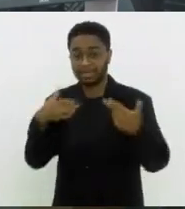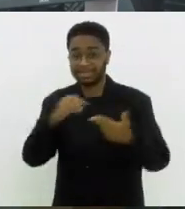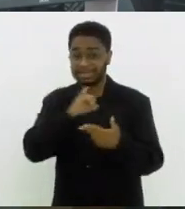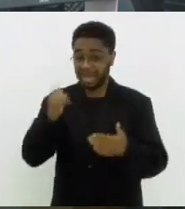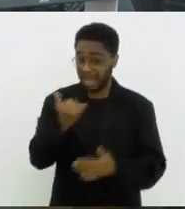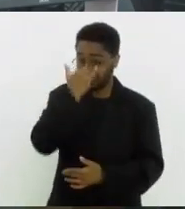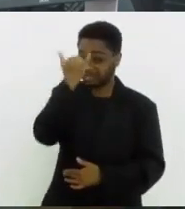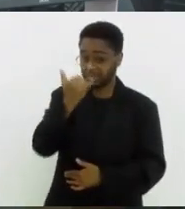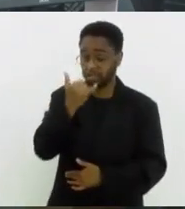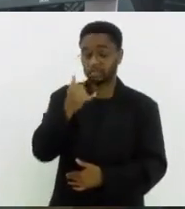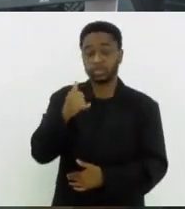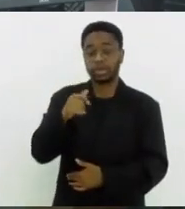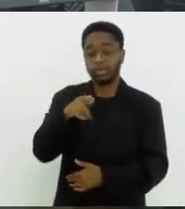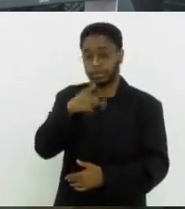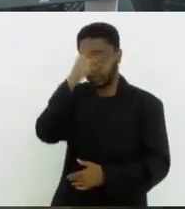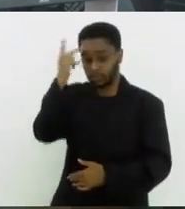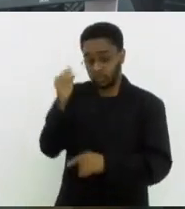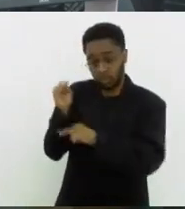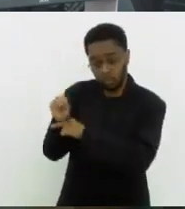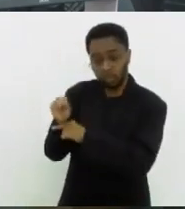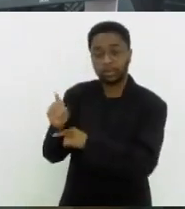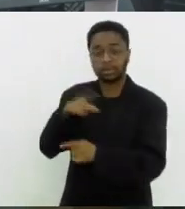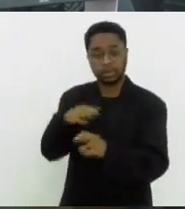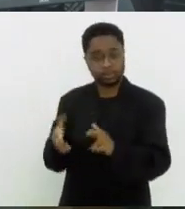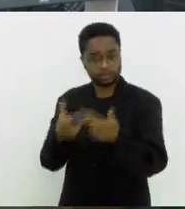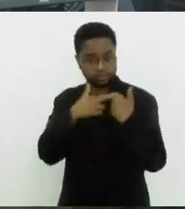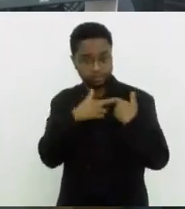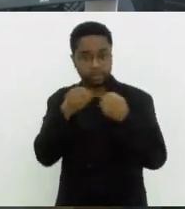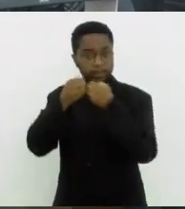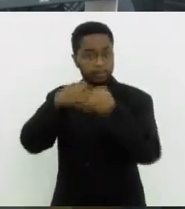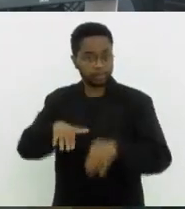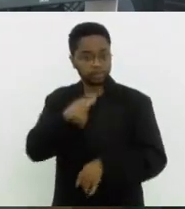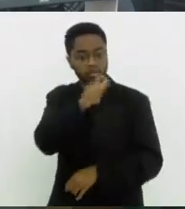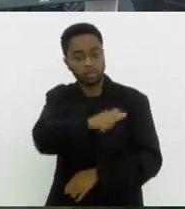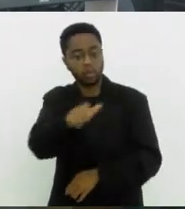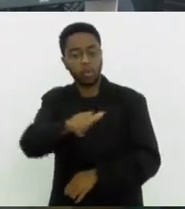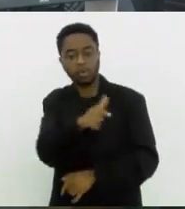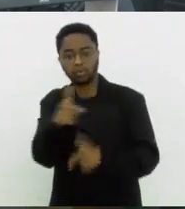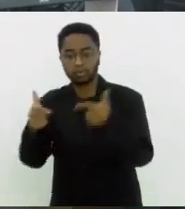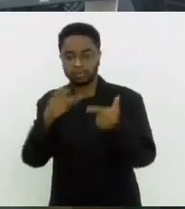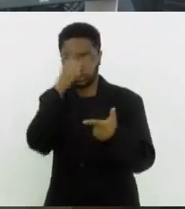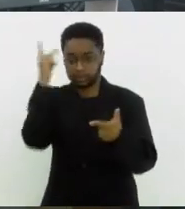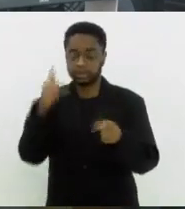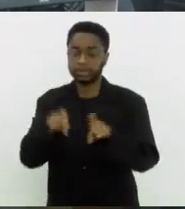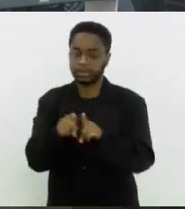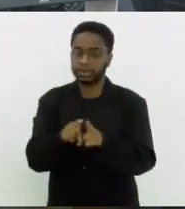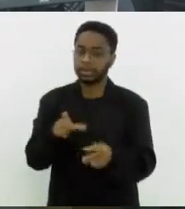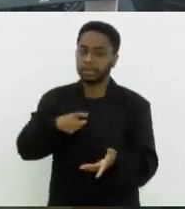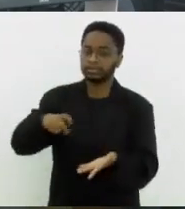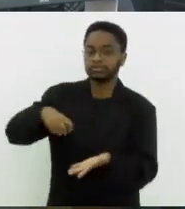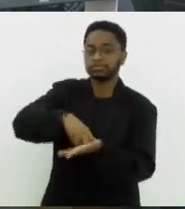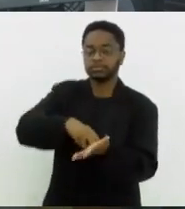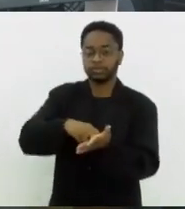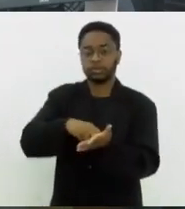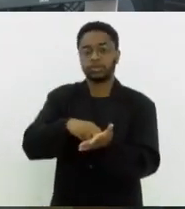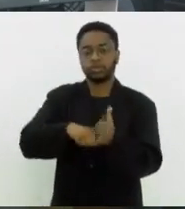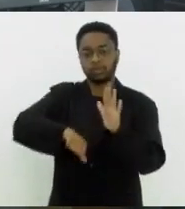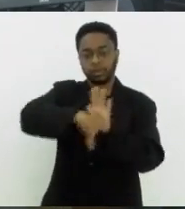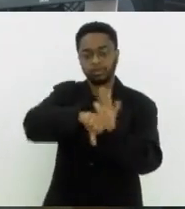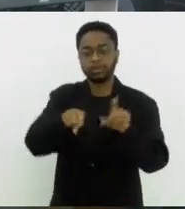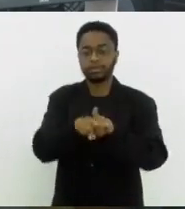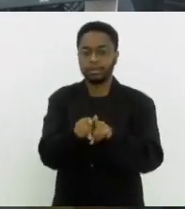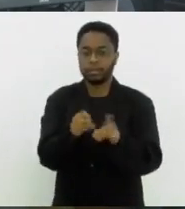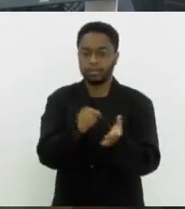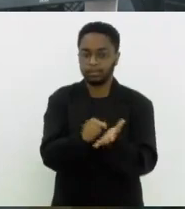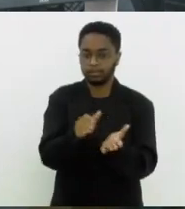são responsabilizados por danos morais, materiais e são penalizados criminalmente, além de serem multados. O